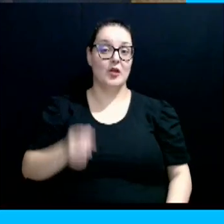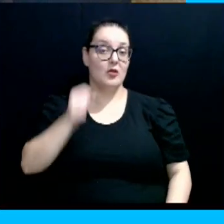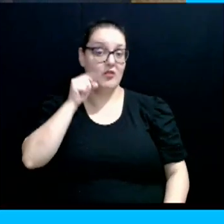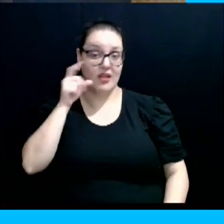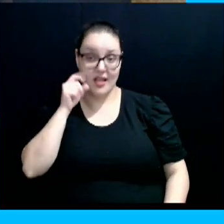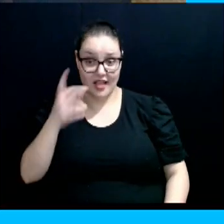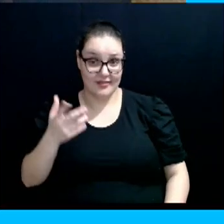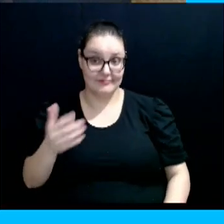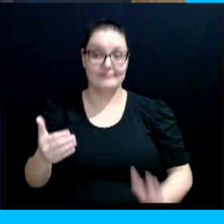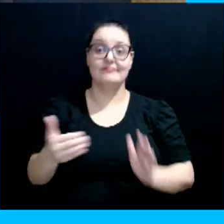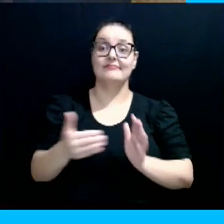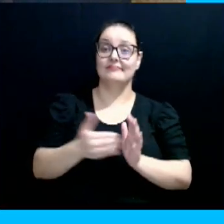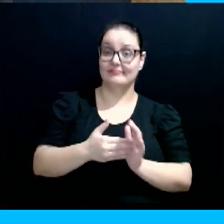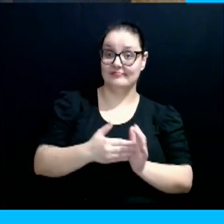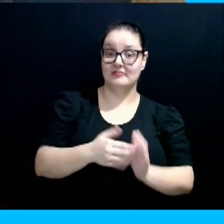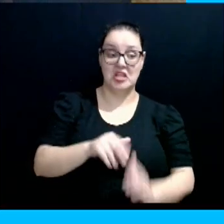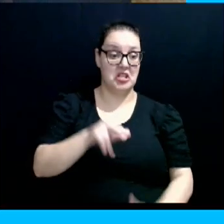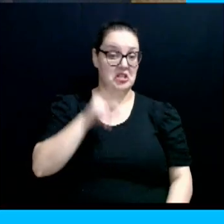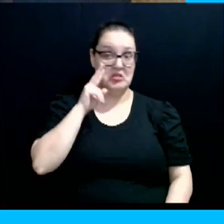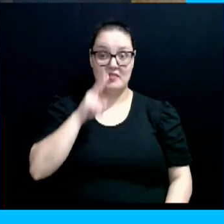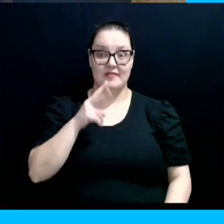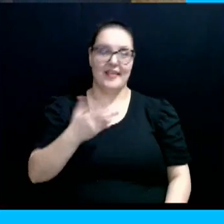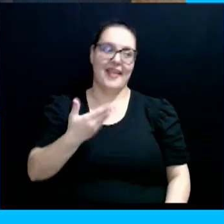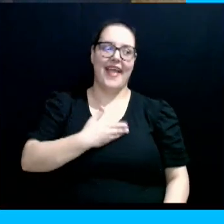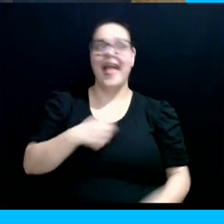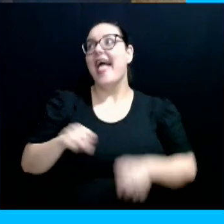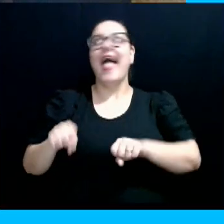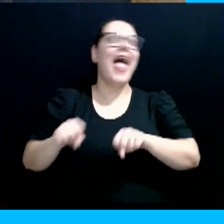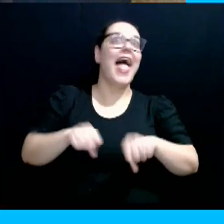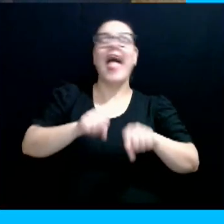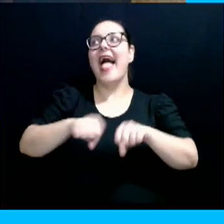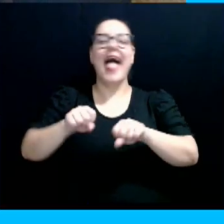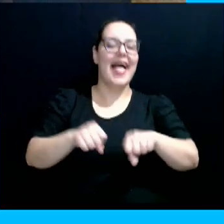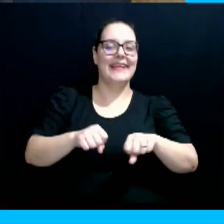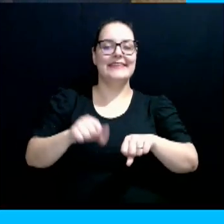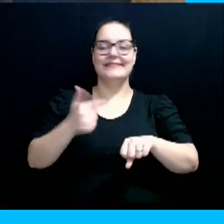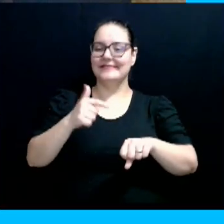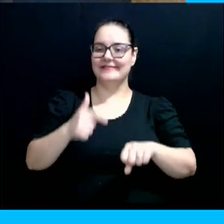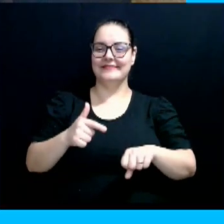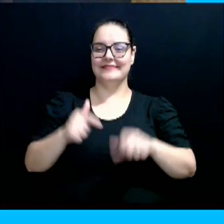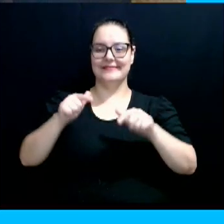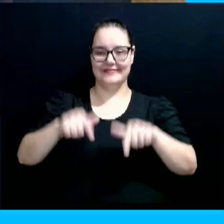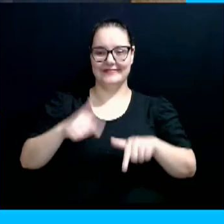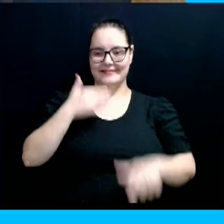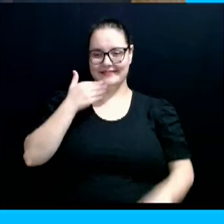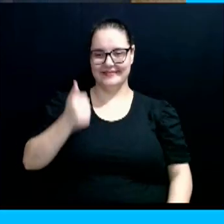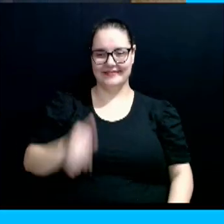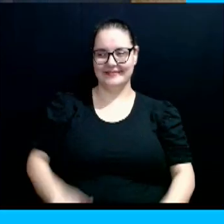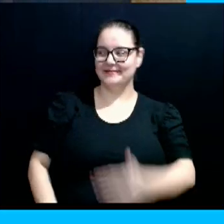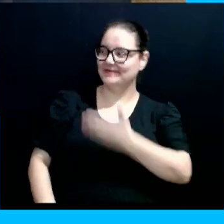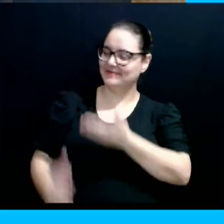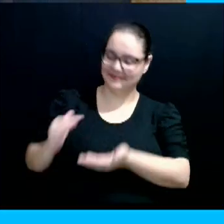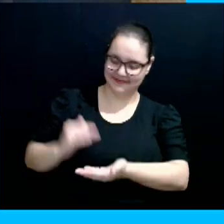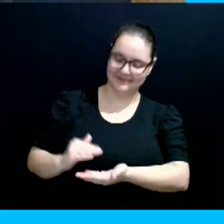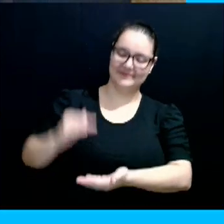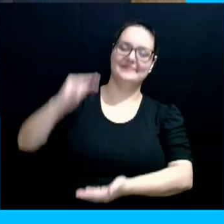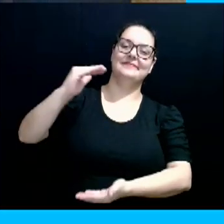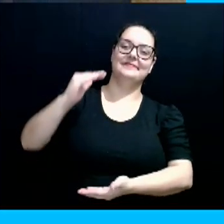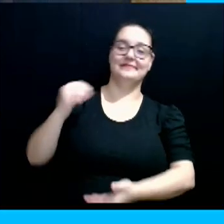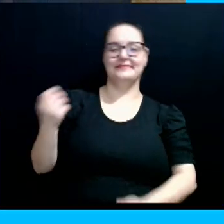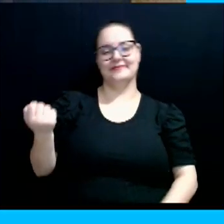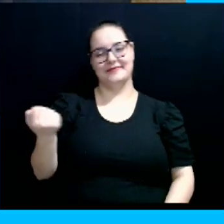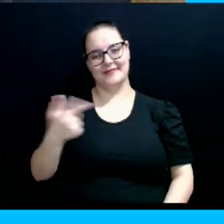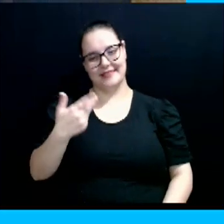quem ela nunca viu. Eu aposto que não existe lugar melhor no mundo para essa pequena crescer do que nos seus braços. Ela